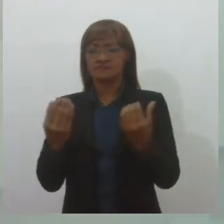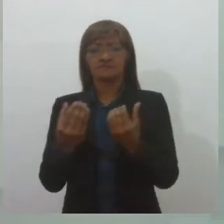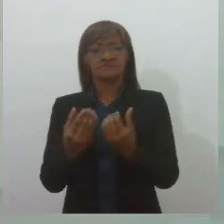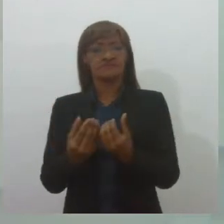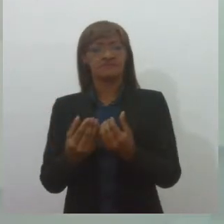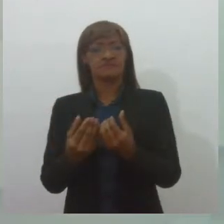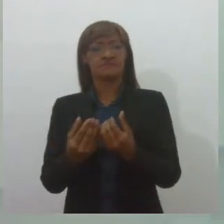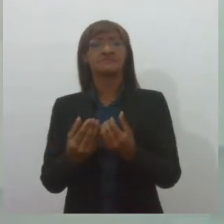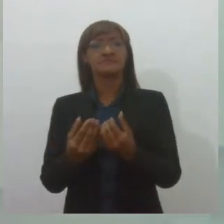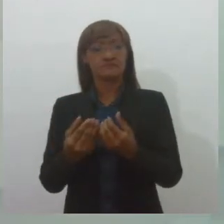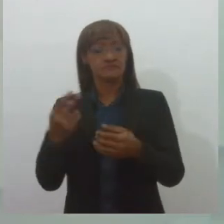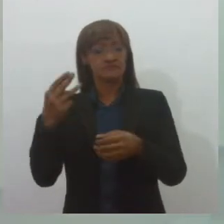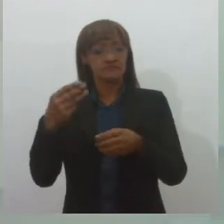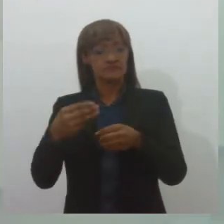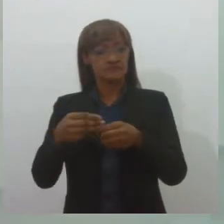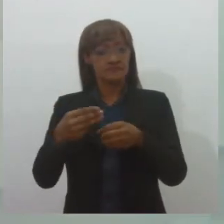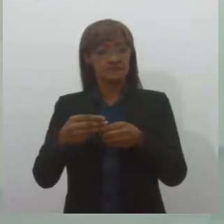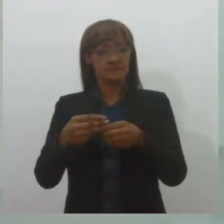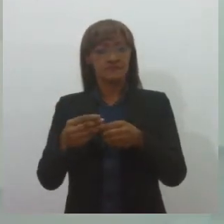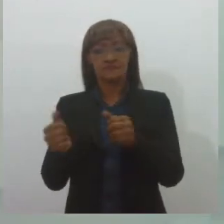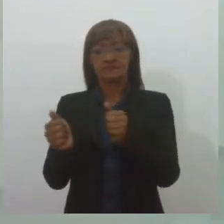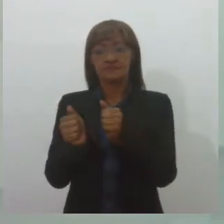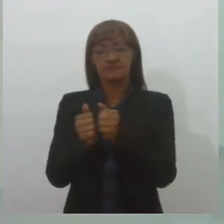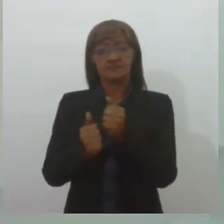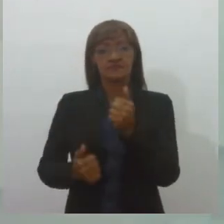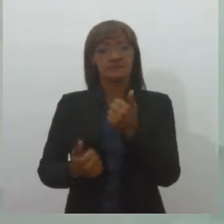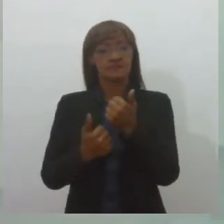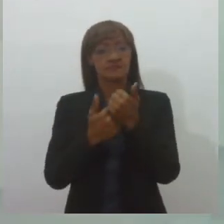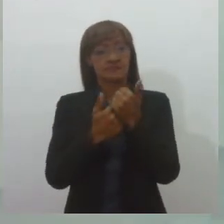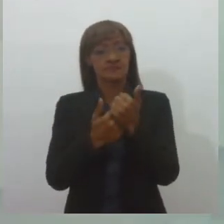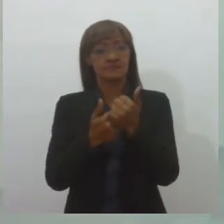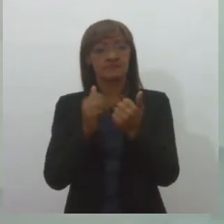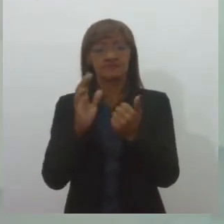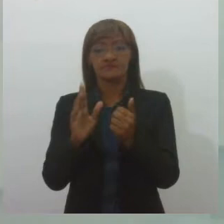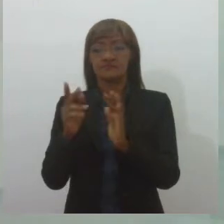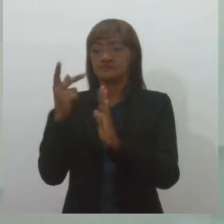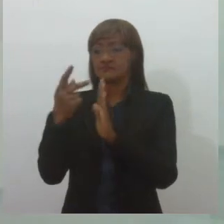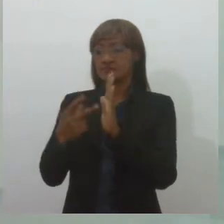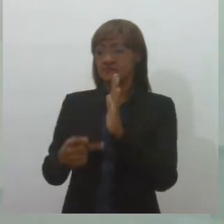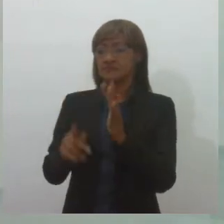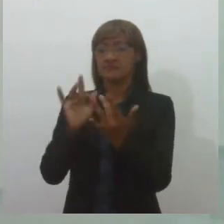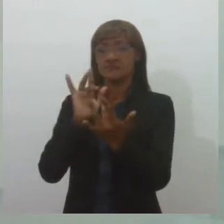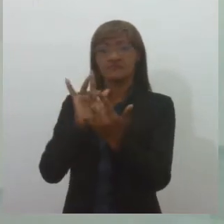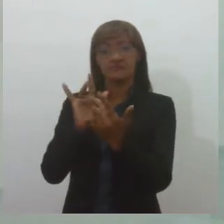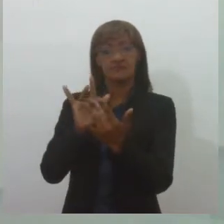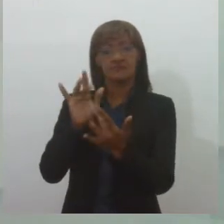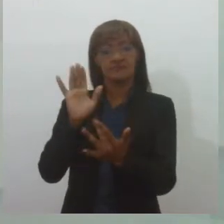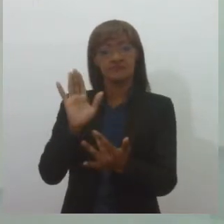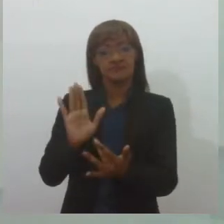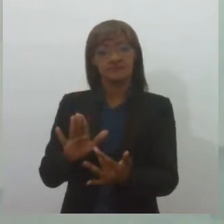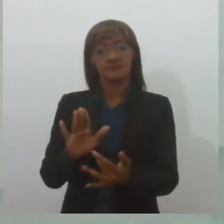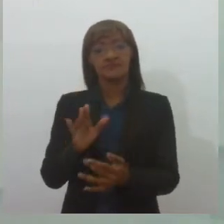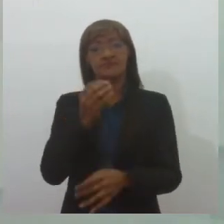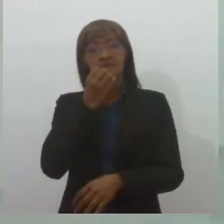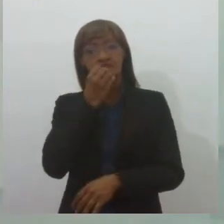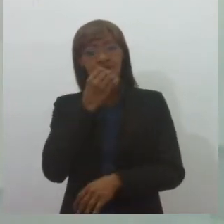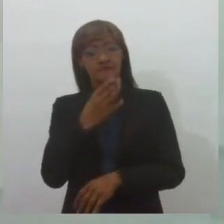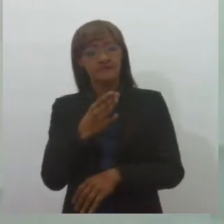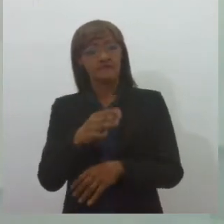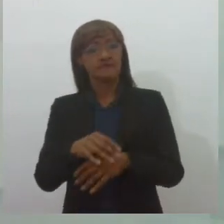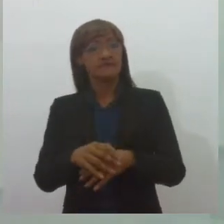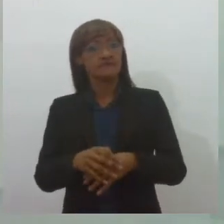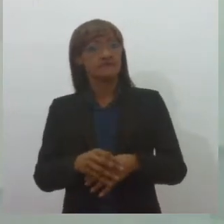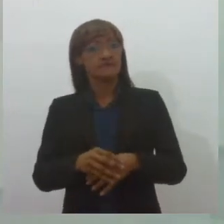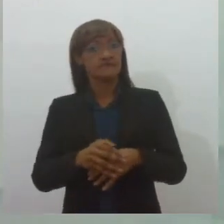que estão aí em parceria com a lese através do projeto conecta Então tá aí uma boa dica para